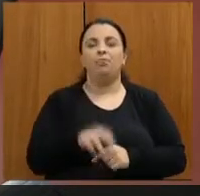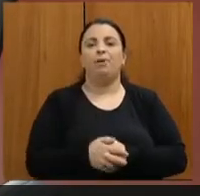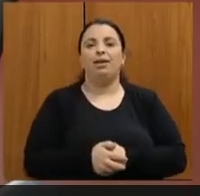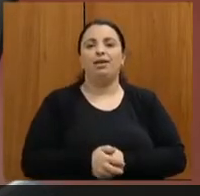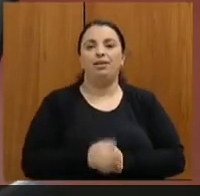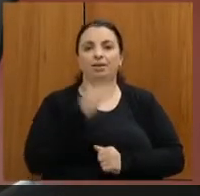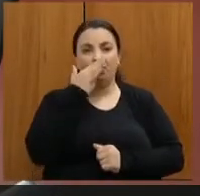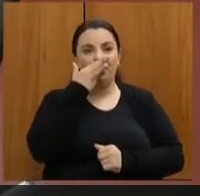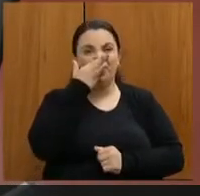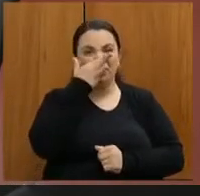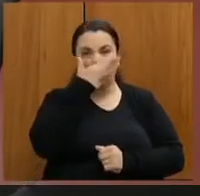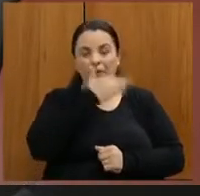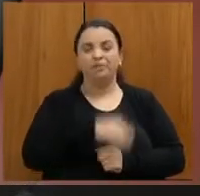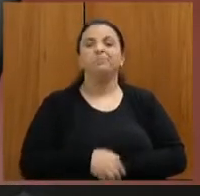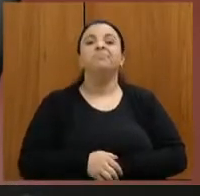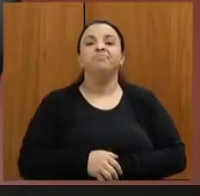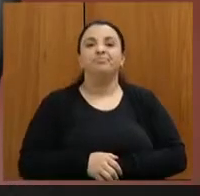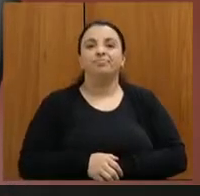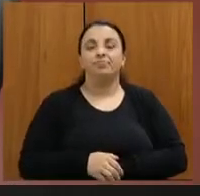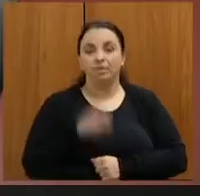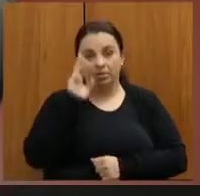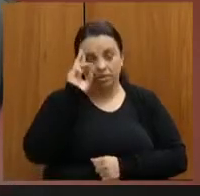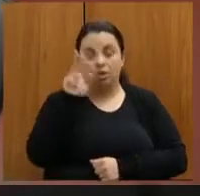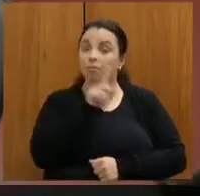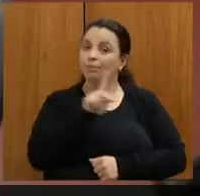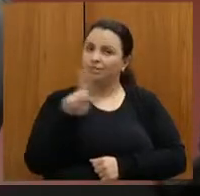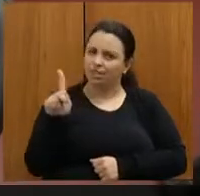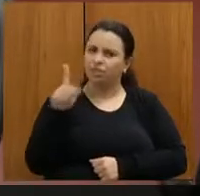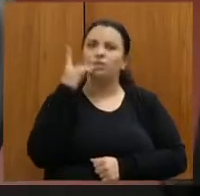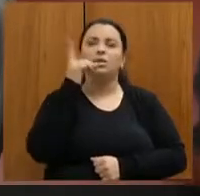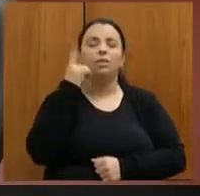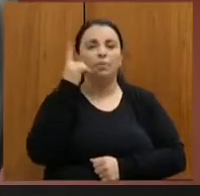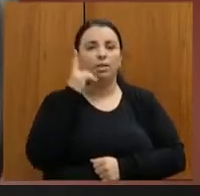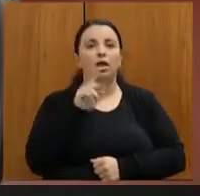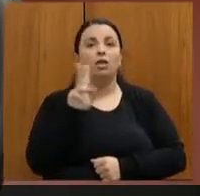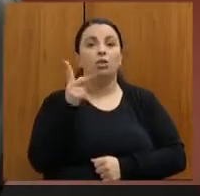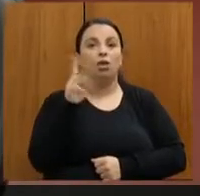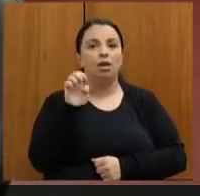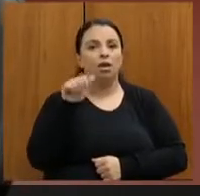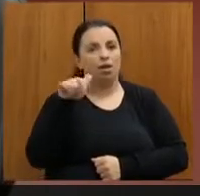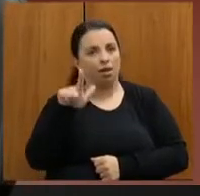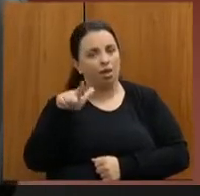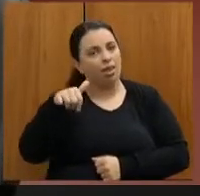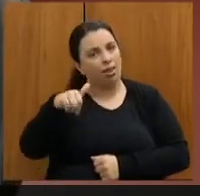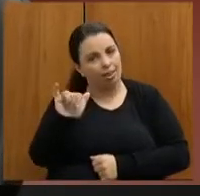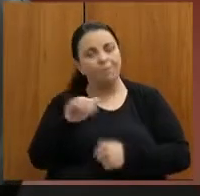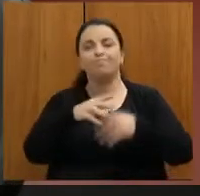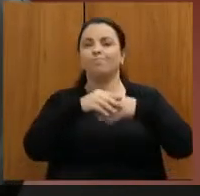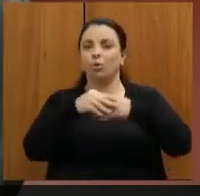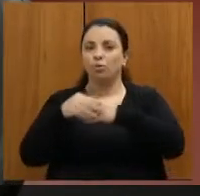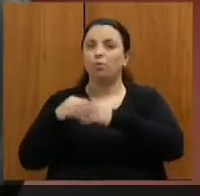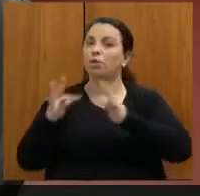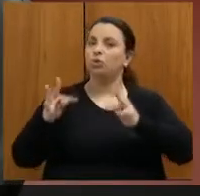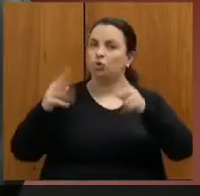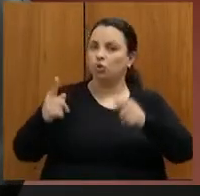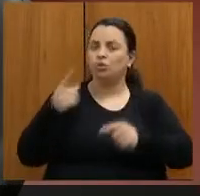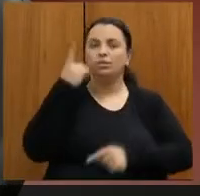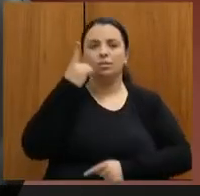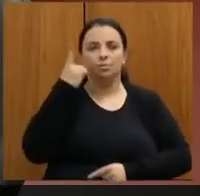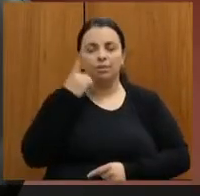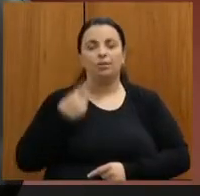o seu presidente Deputado ele Tarquínio tem o cumprimento dos deputados os deputados aqui presente